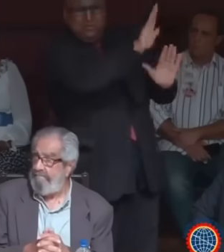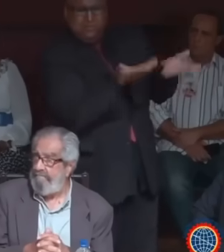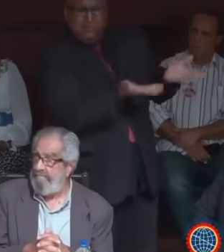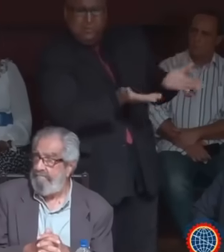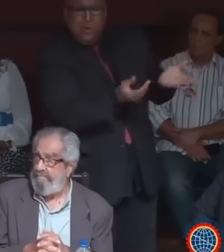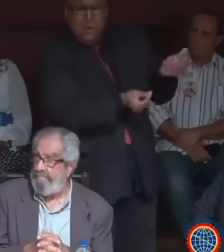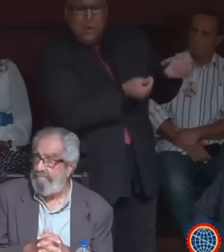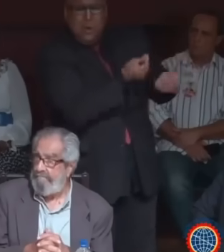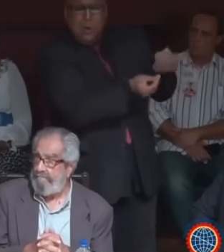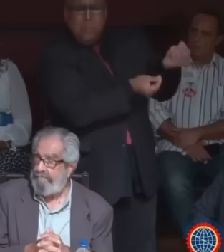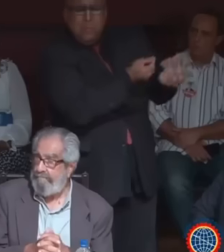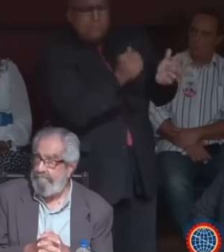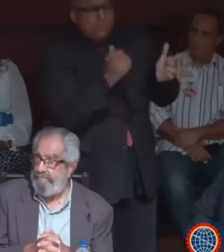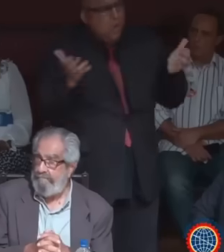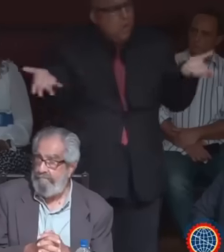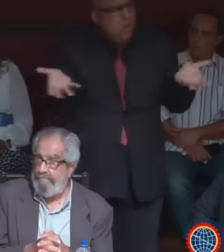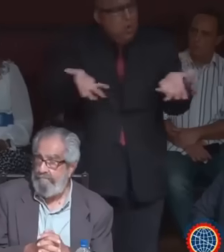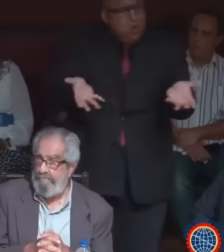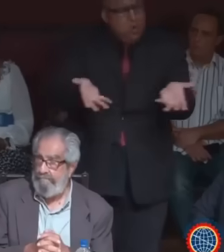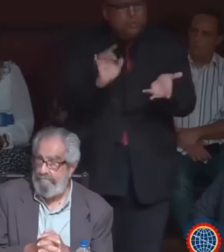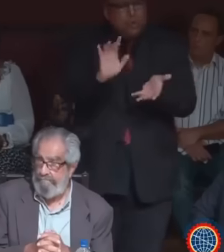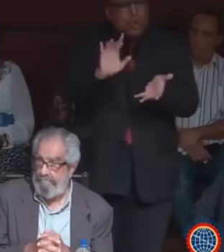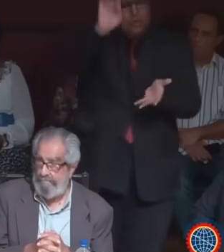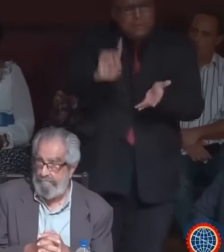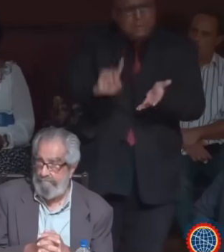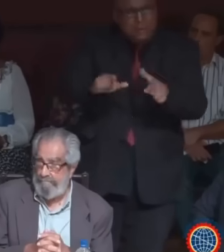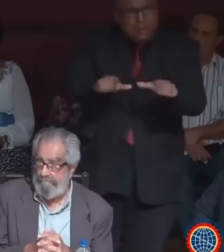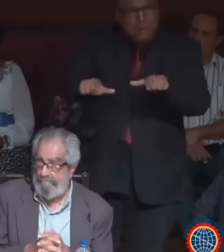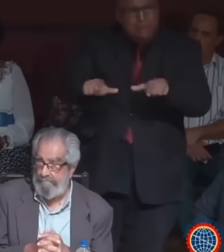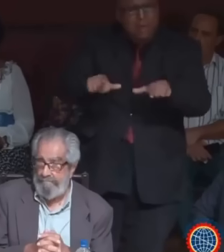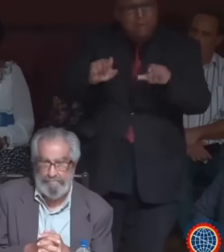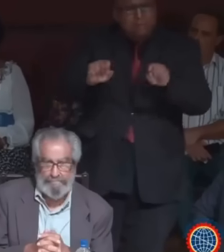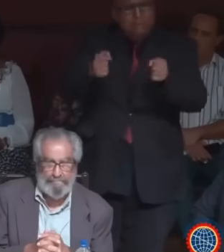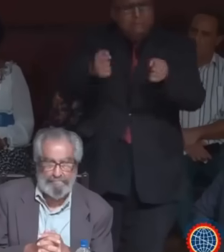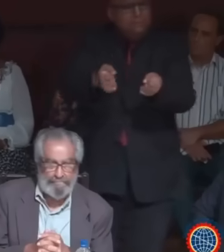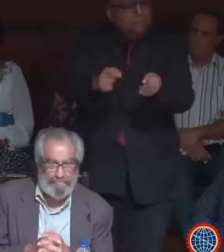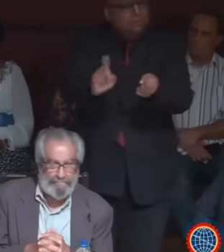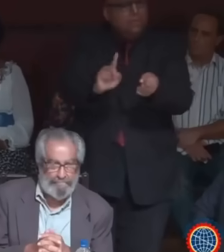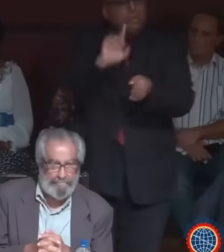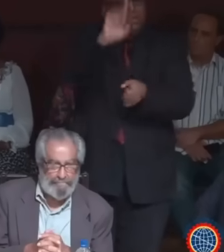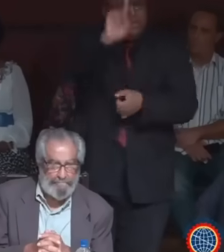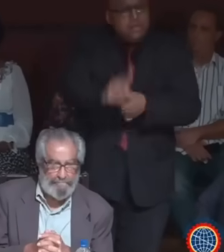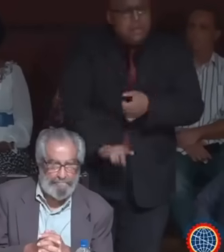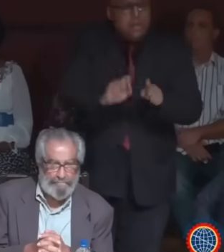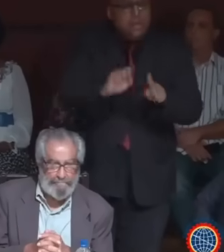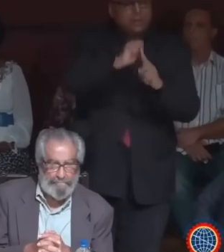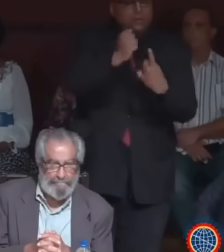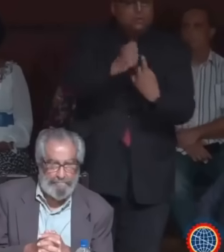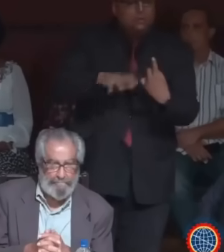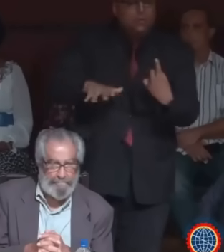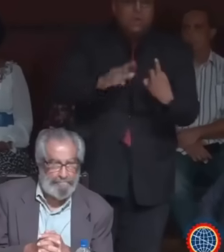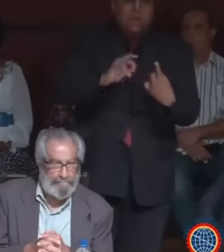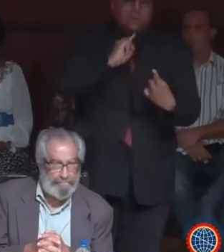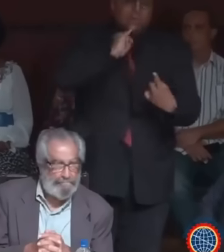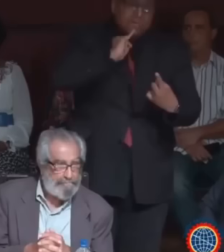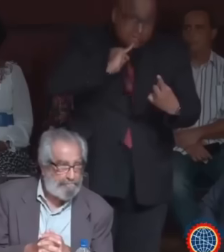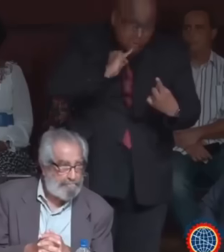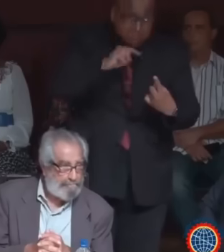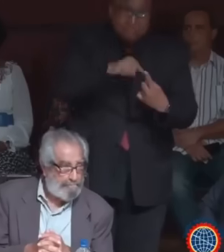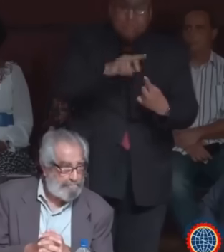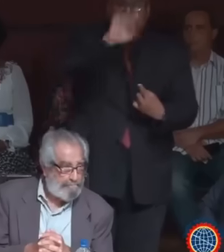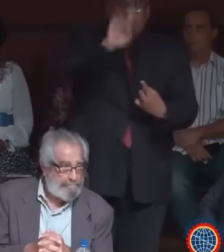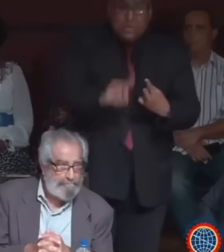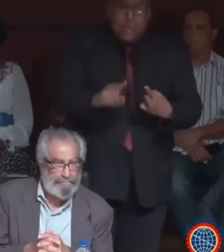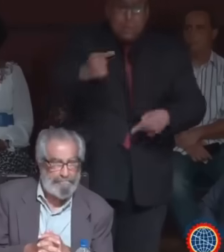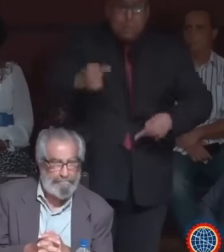trabalhistas. Hoje, não apenas os direitos trabalhistas, mas os direitos sociais e, infelizmente, os